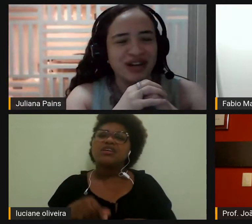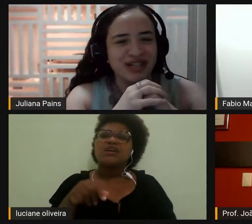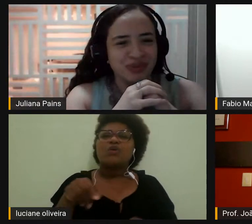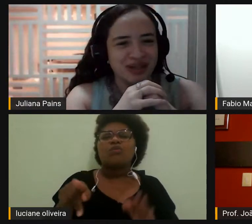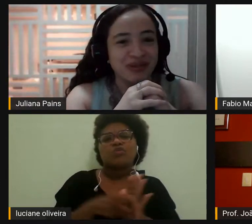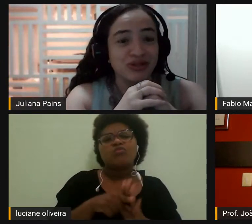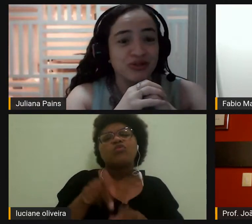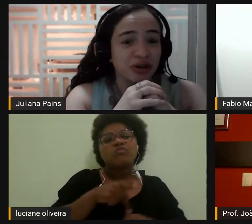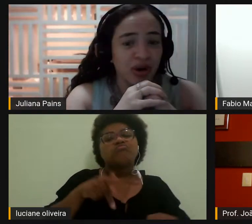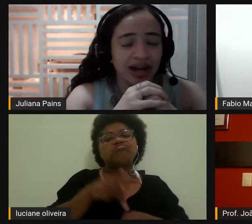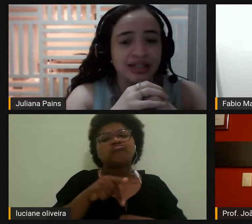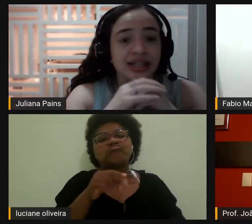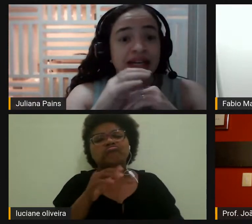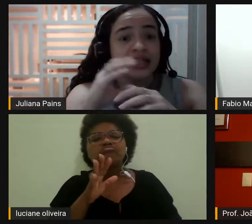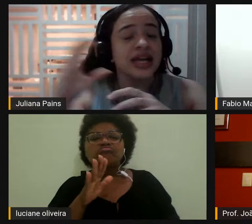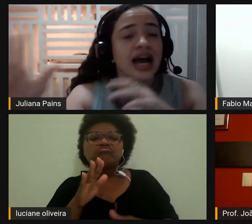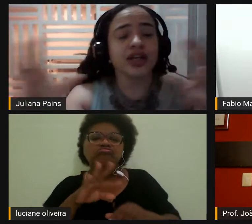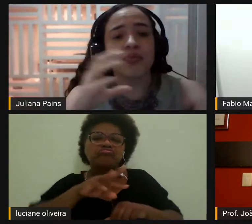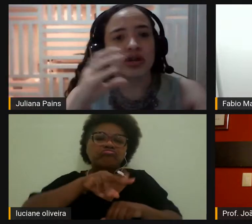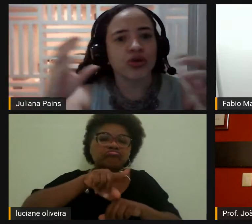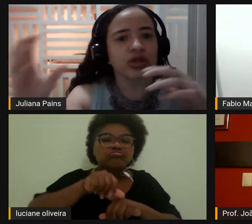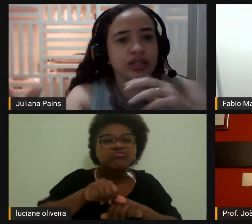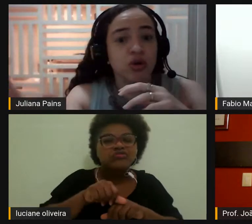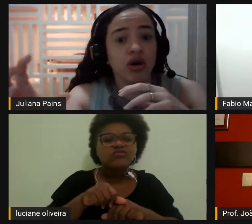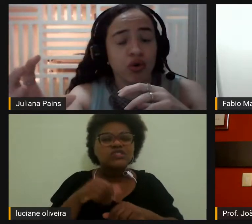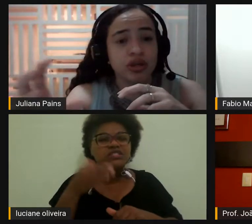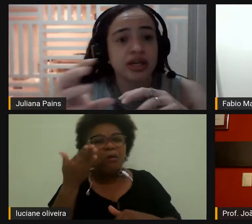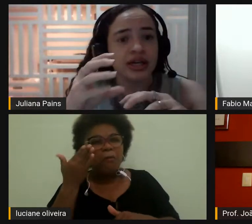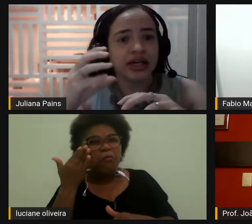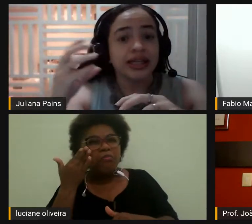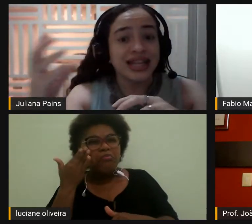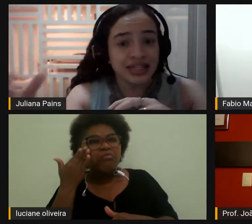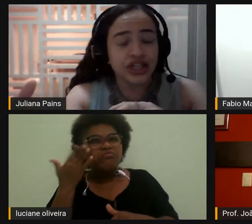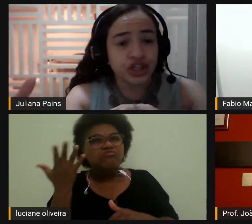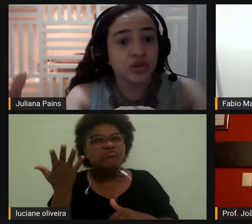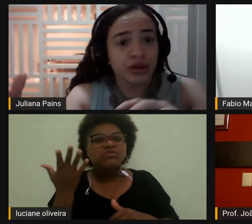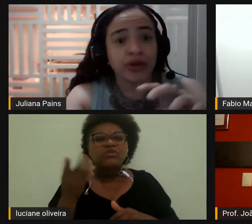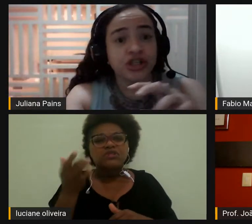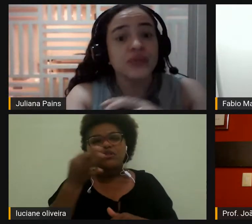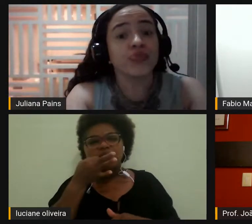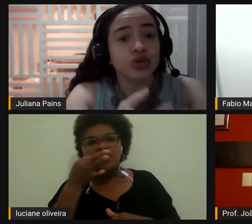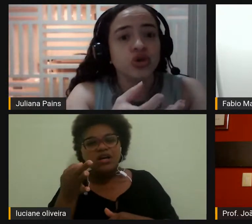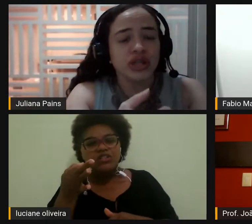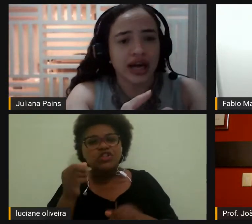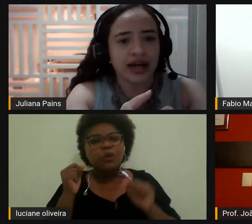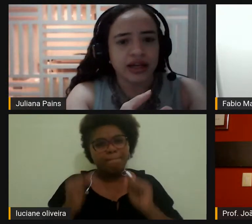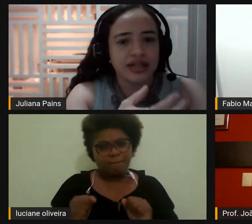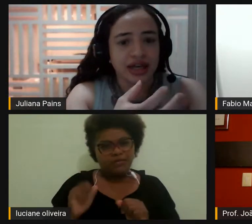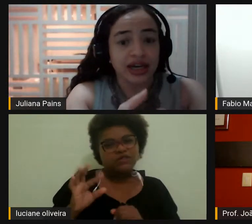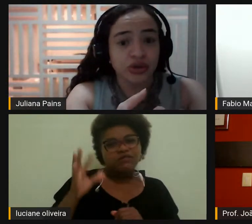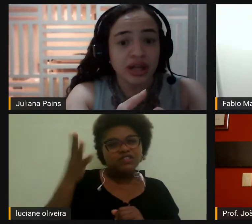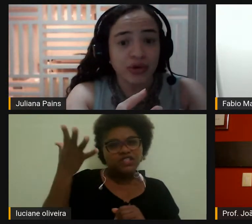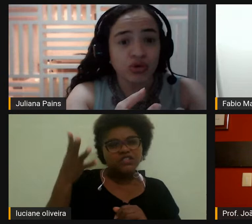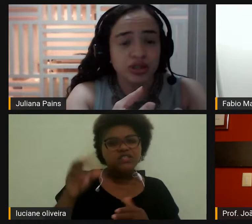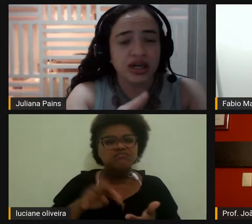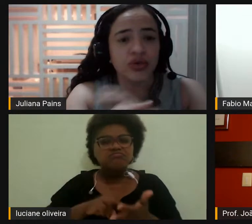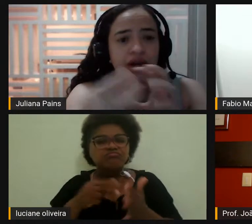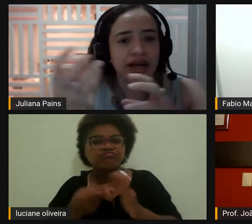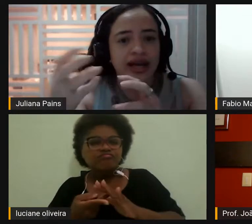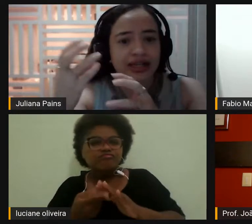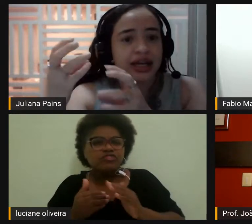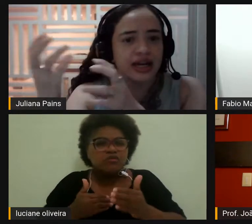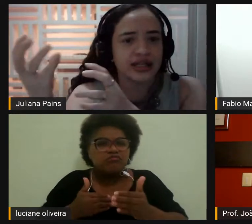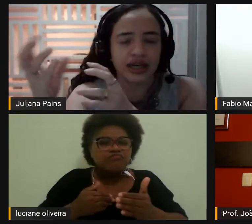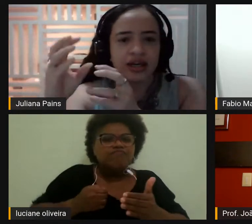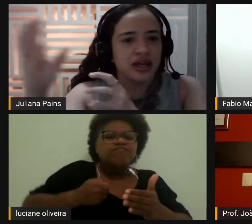para frente um pensamento de Vanguarda você acha que pode acontecer alguma coisa nesse sentido também de impulsionar essa questão da